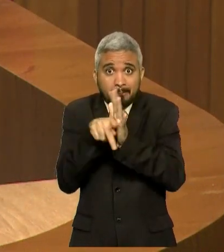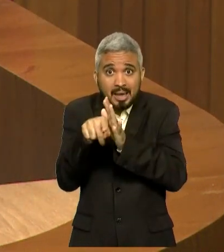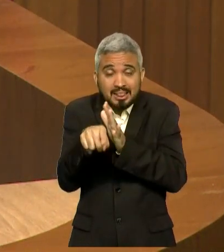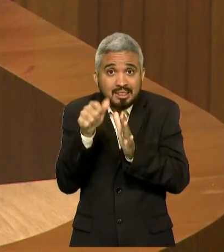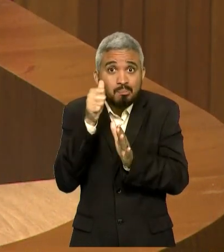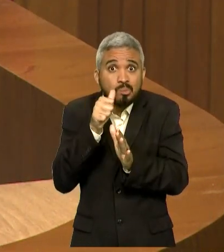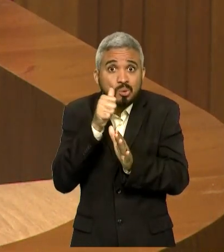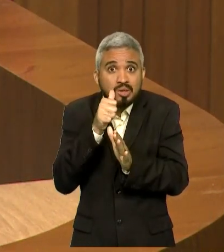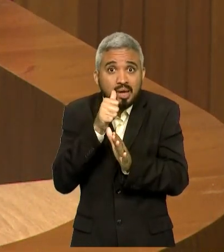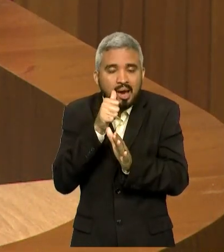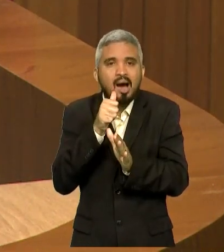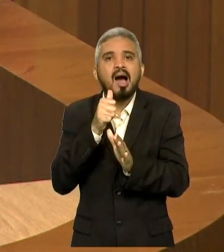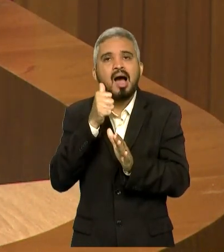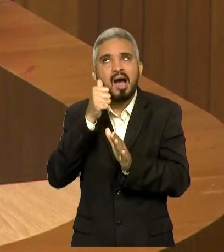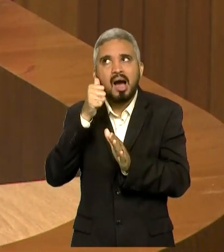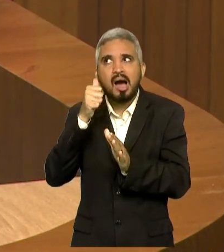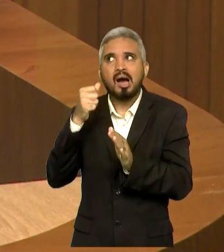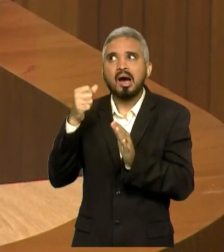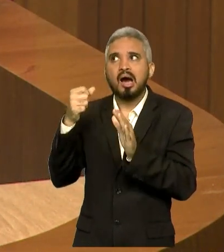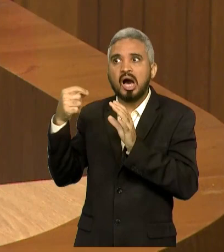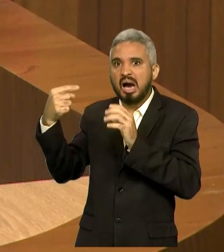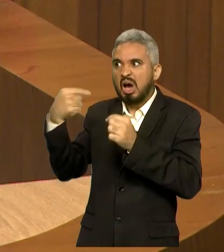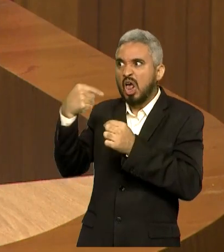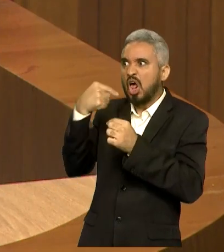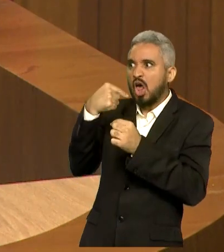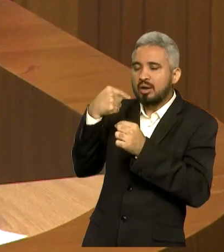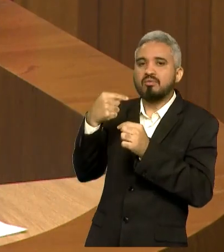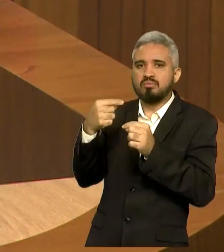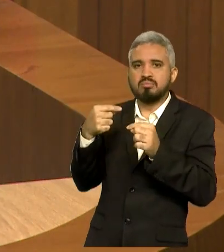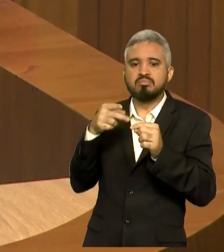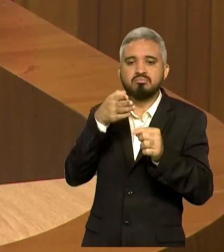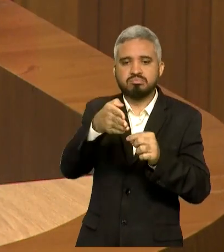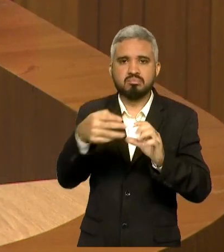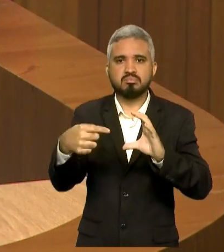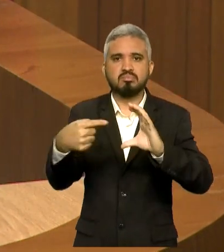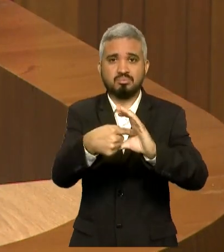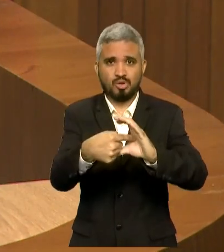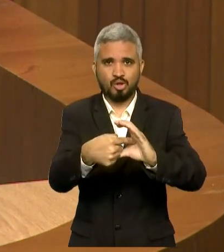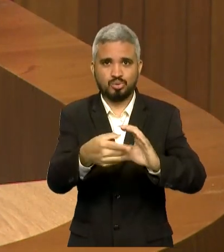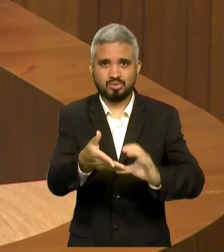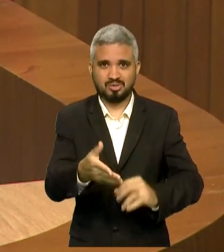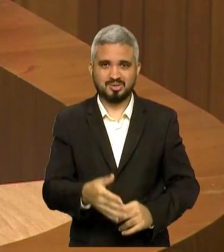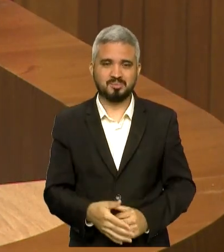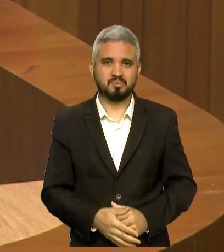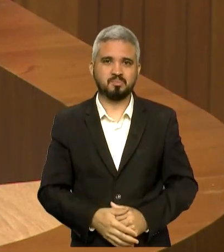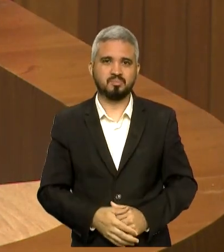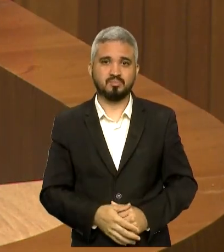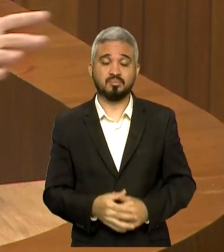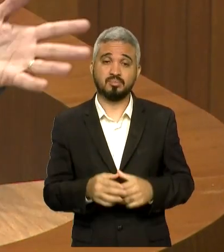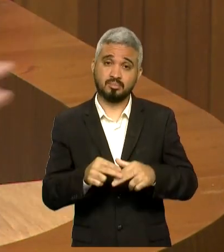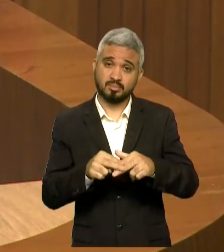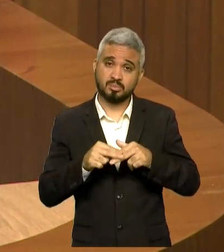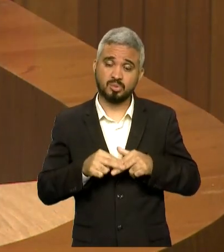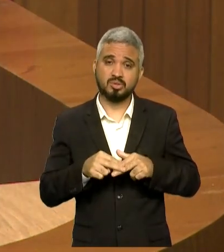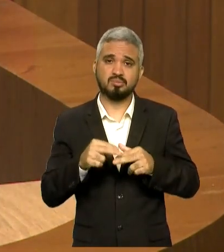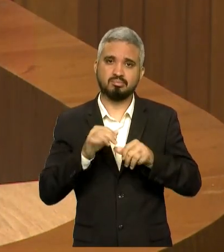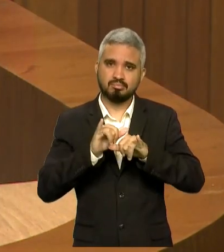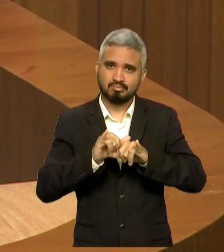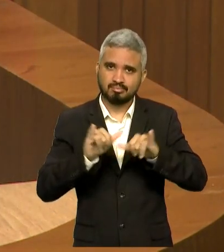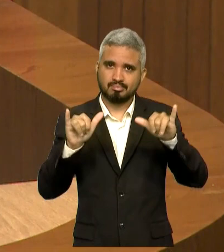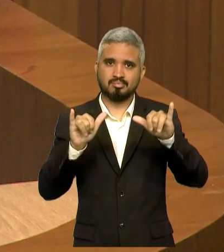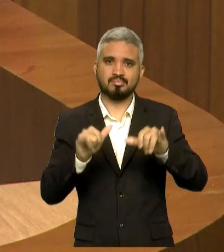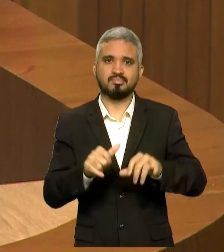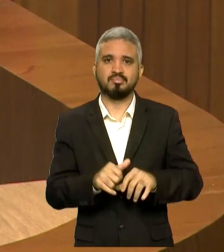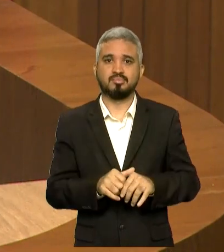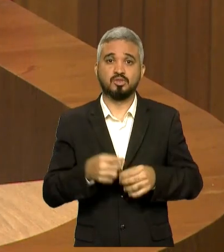municipal, ela tem esse atendimento. Então, eu queria compartilhar essa iniciativa, dizer que no município de